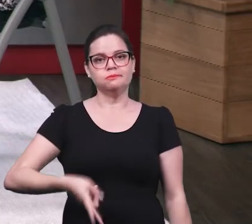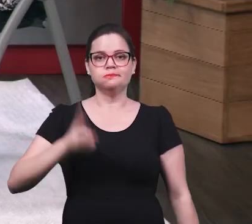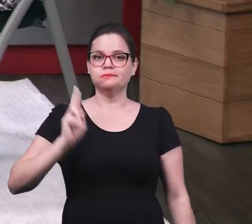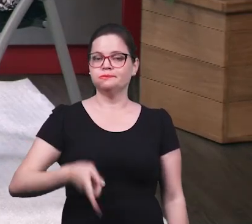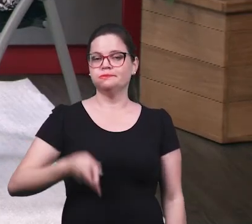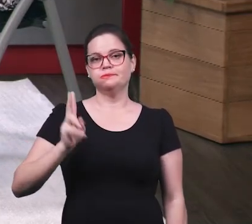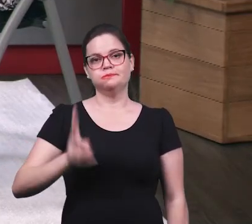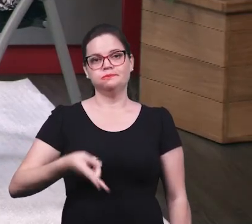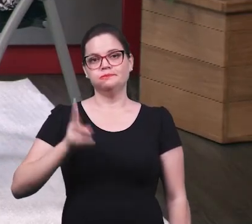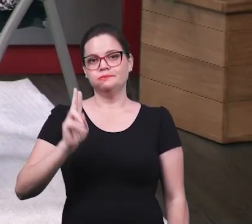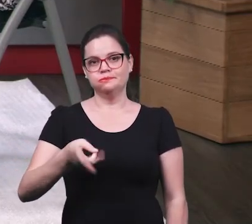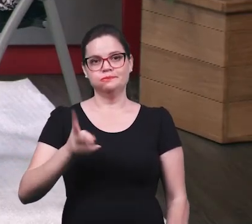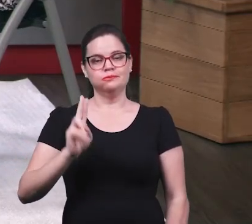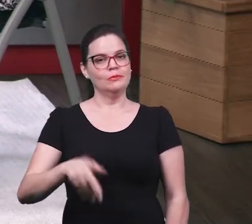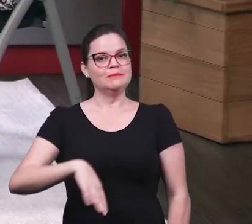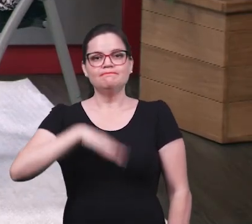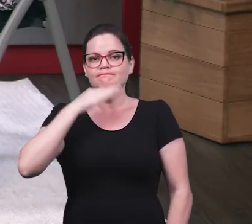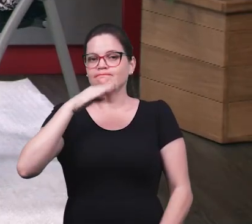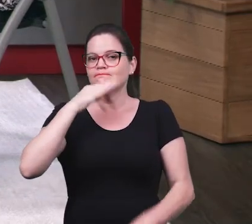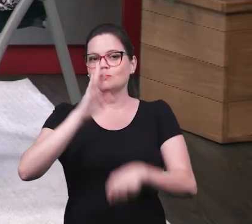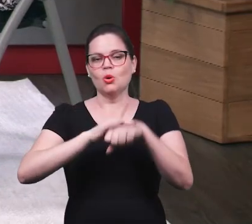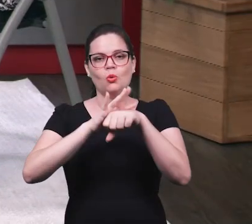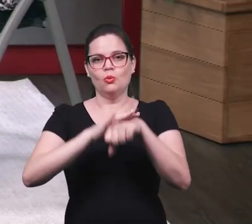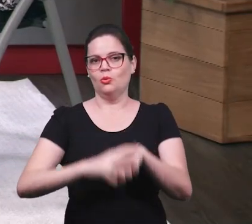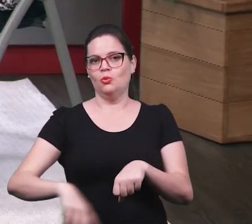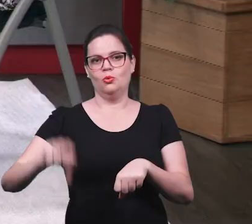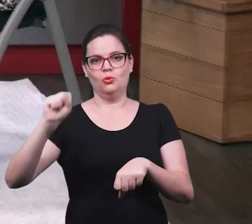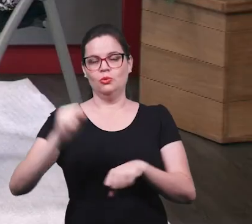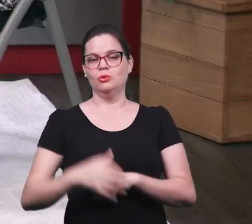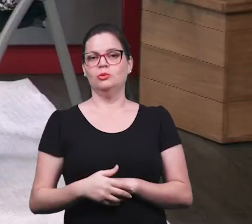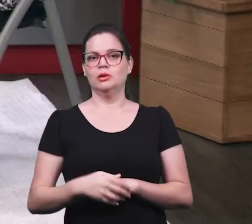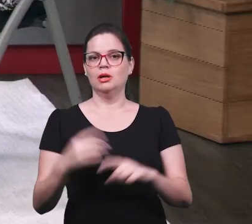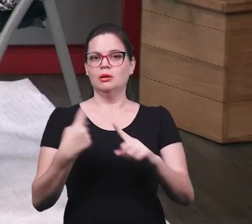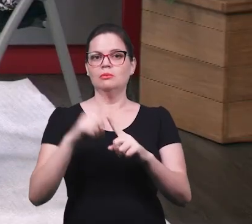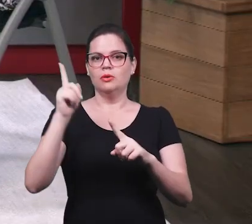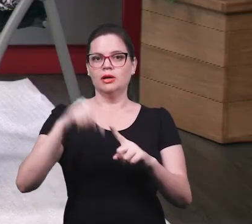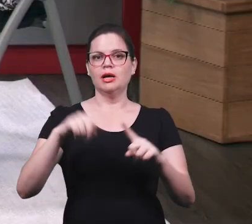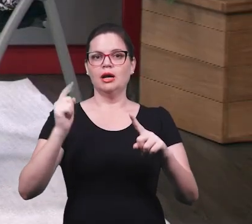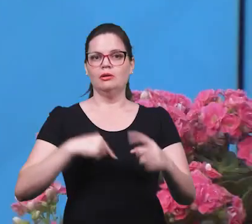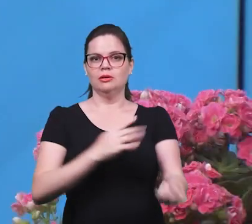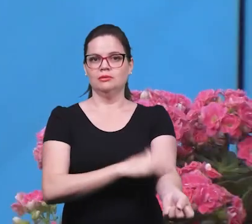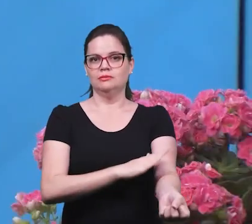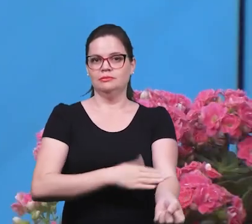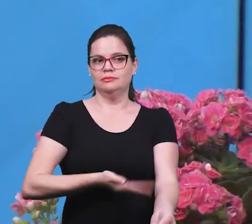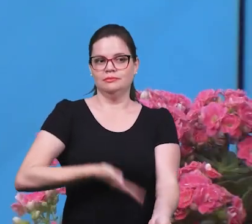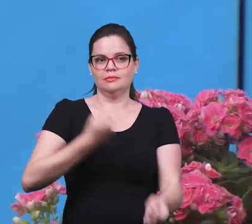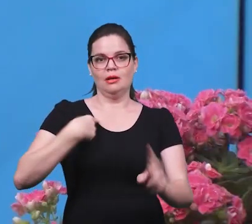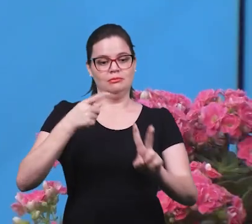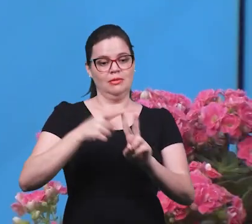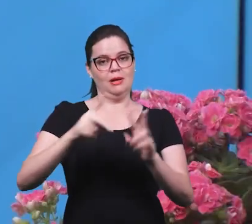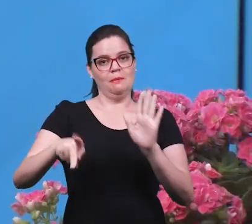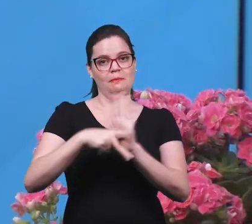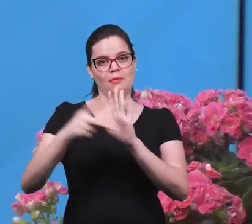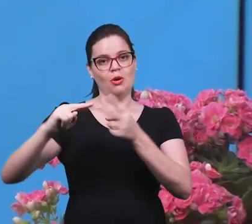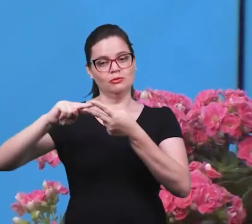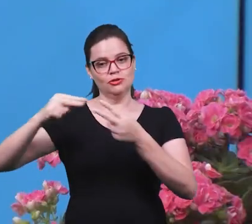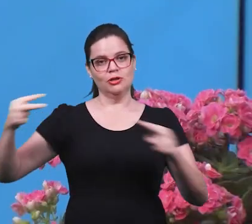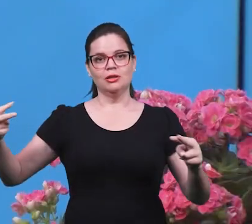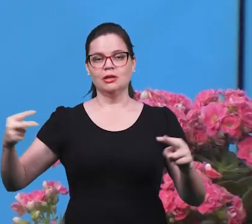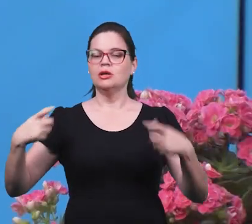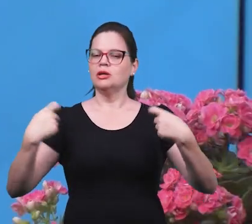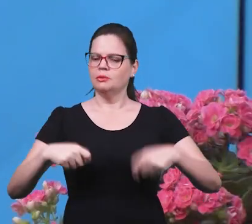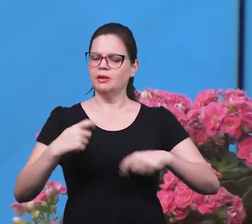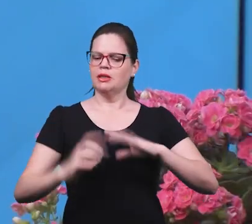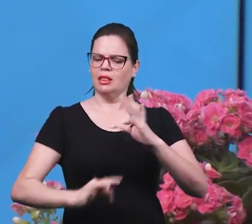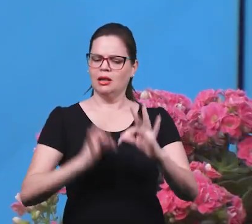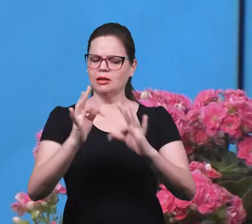que geralmente é incurável, tratando-se da hipertensão primária, Sim, e essa doença precisa ser tratada